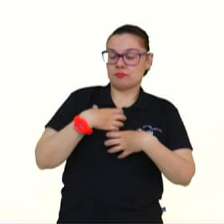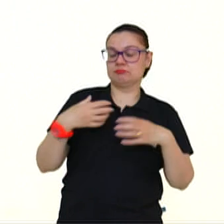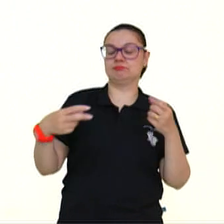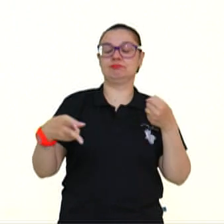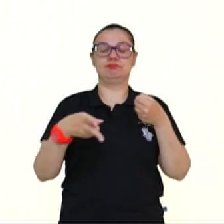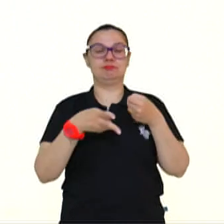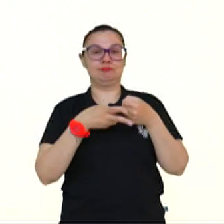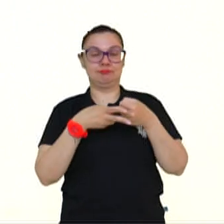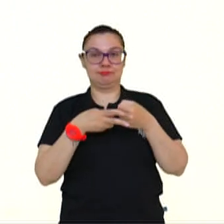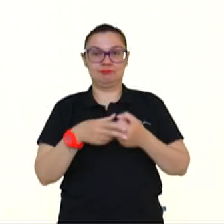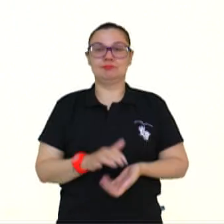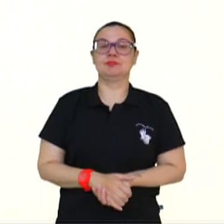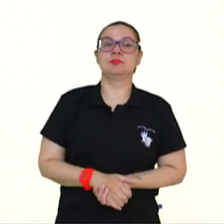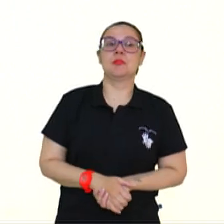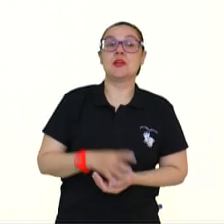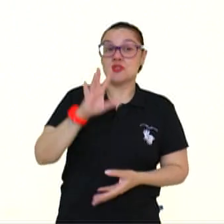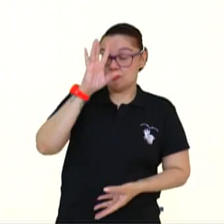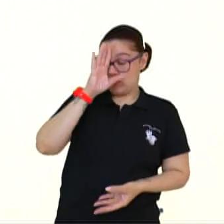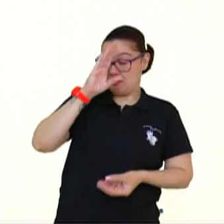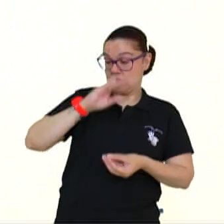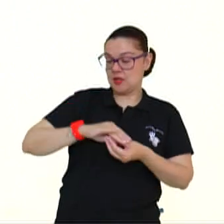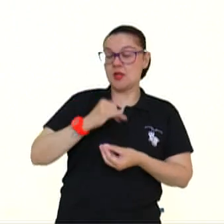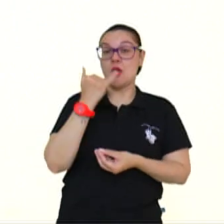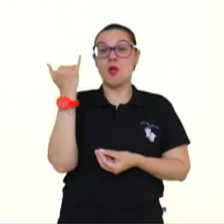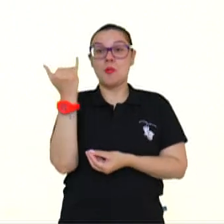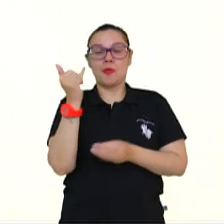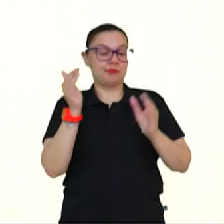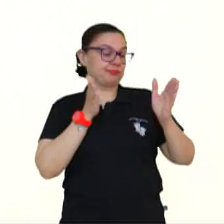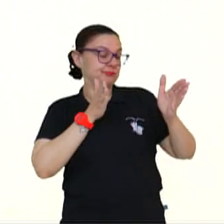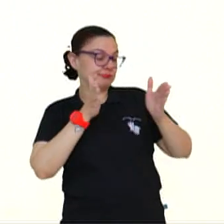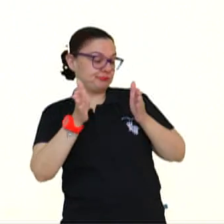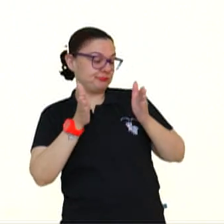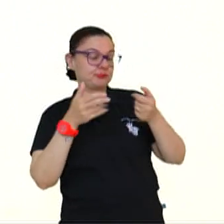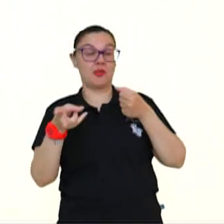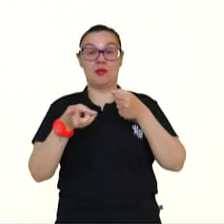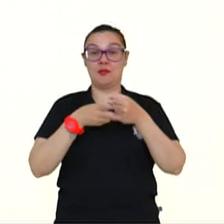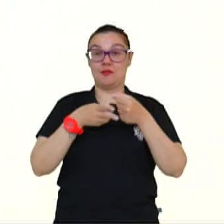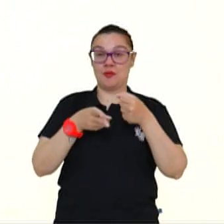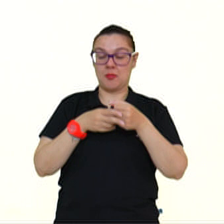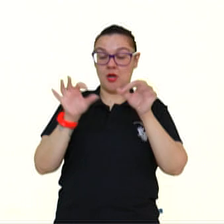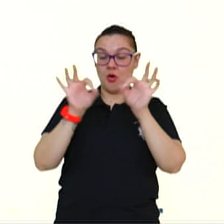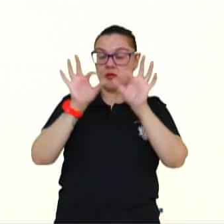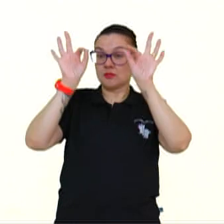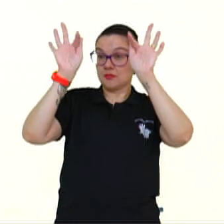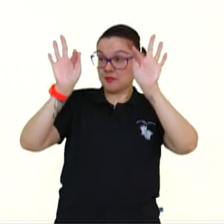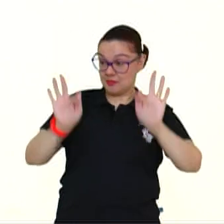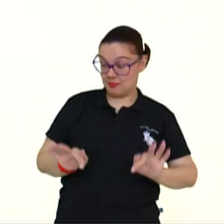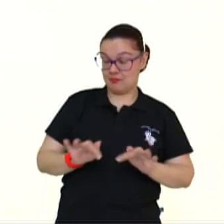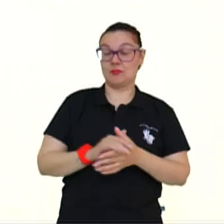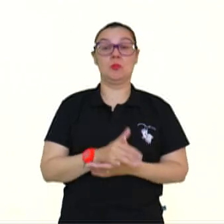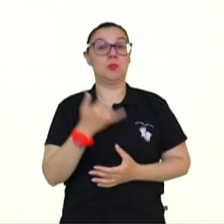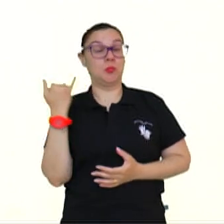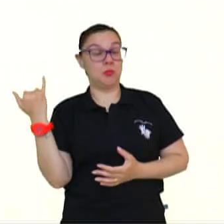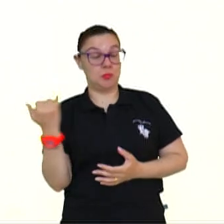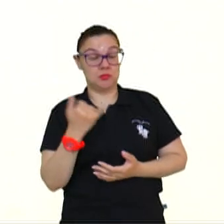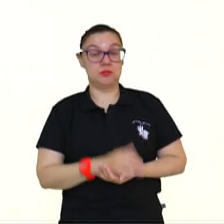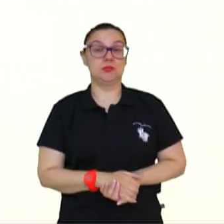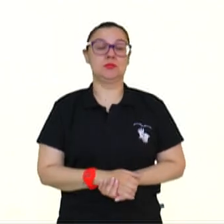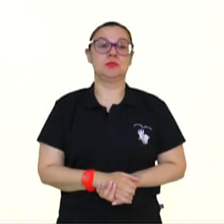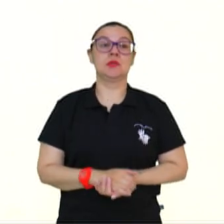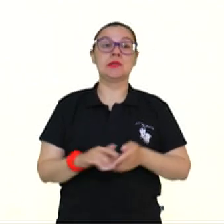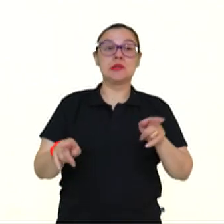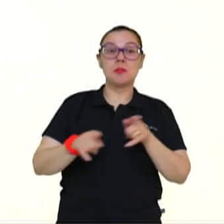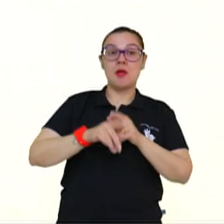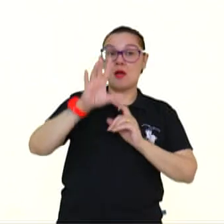verbais. Vamos entender a importância dos tempos verbais na construção do texto, muito importante isso. Vamos